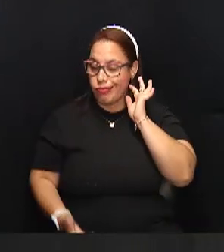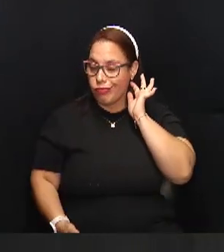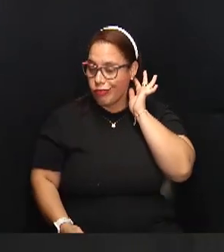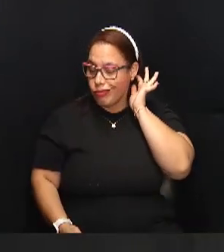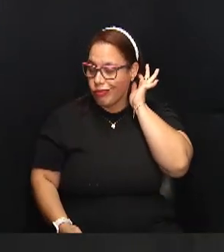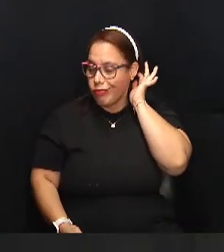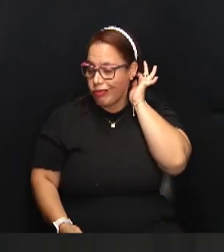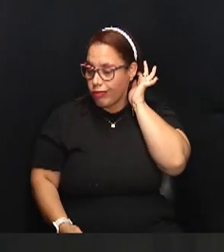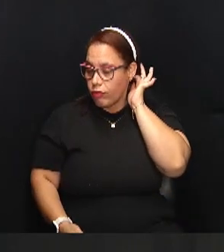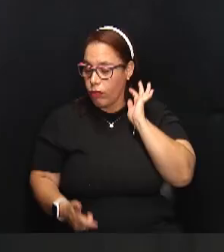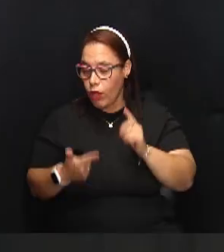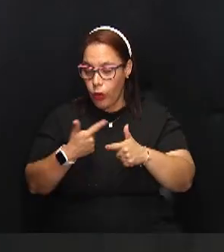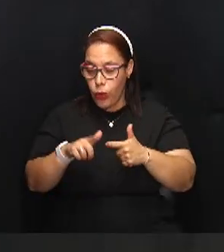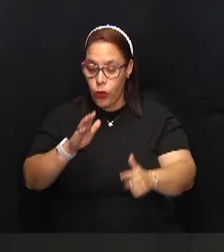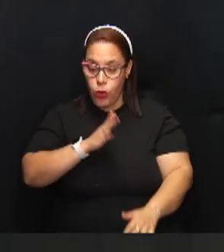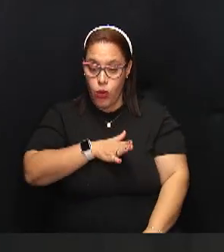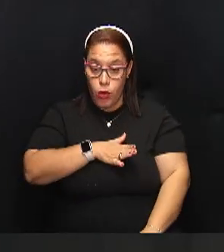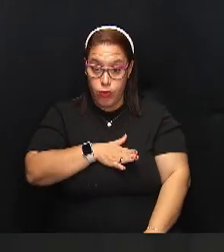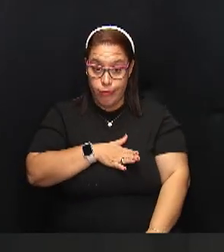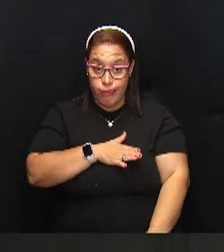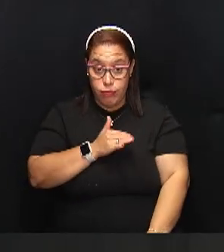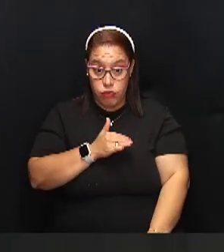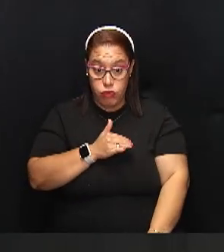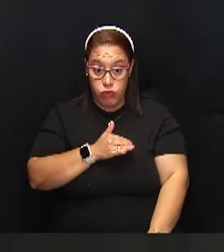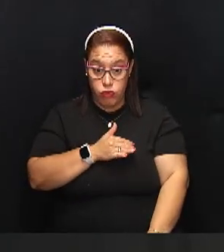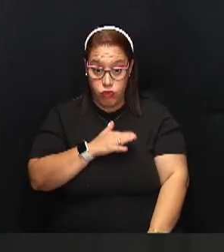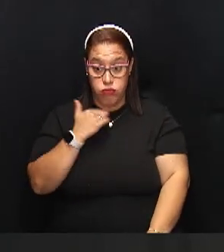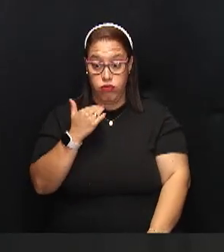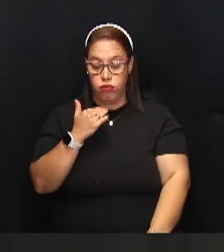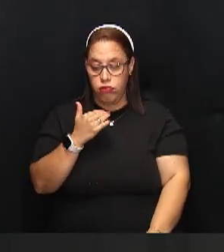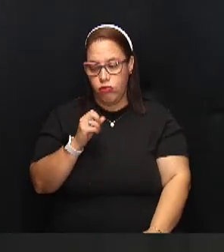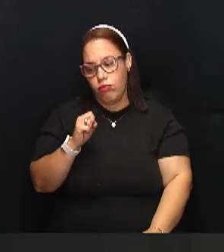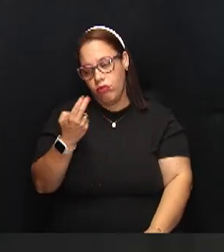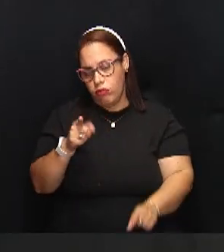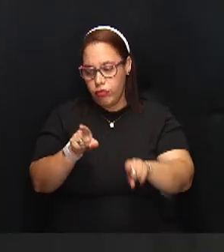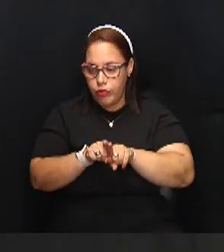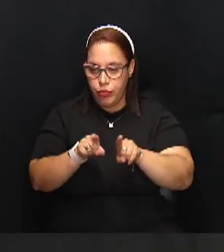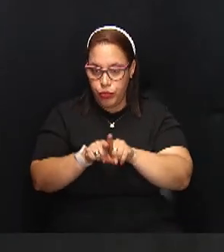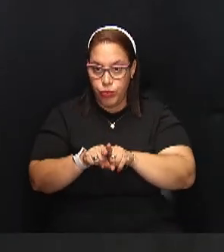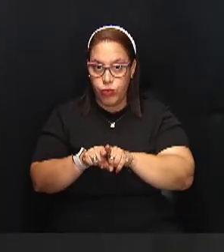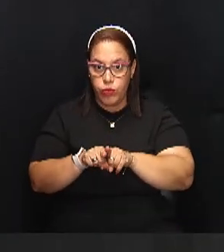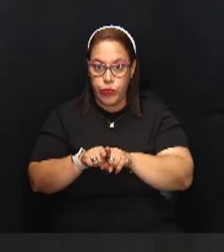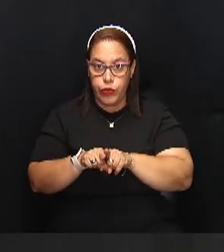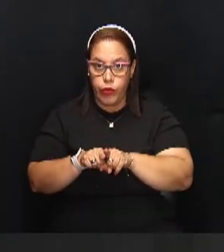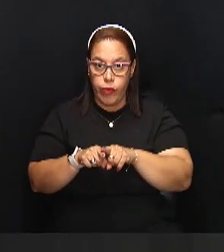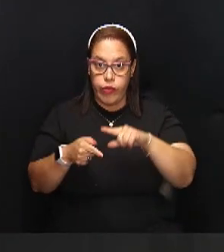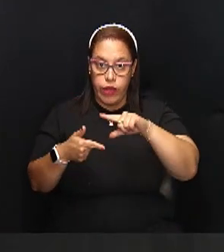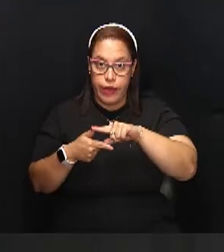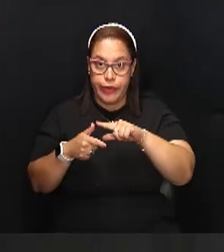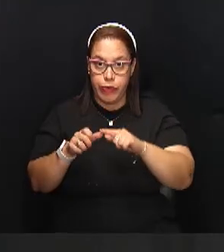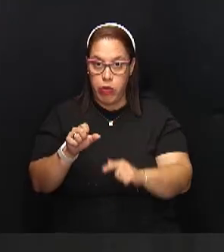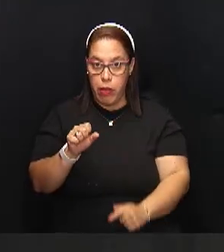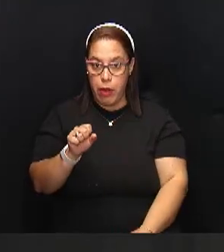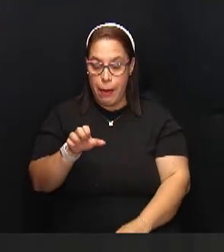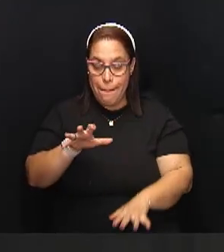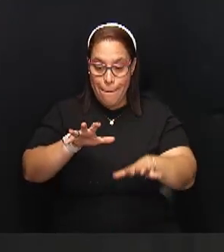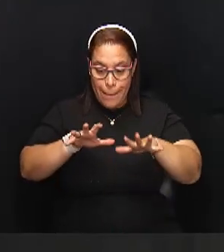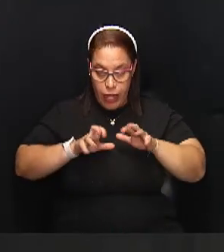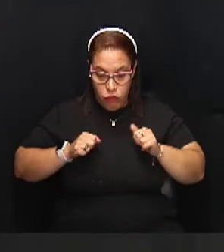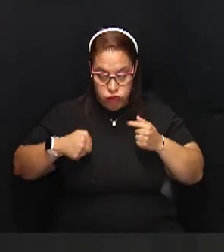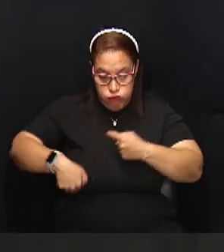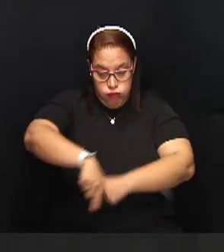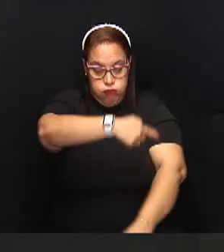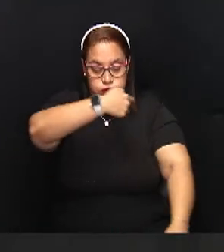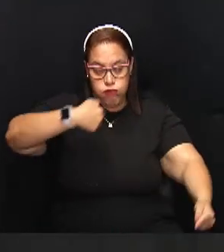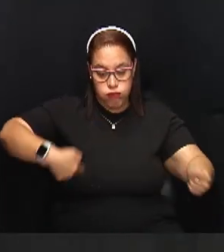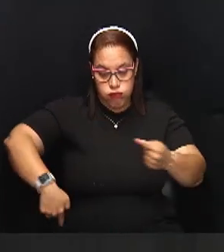problema cardíaco grave por falência até do órgão, ou também um quadro de sepsemia, infecção generalizada.